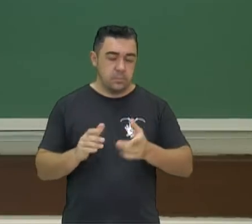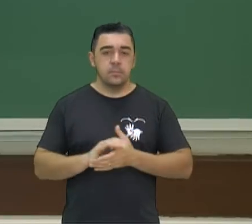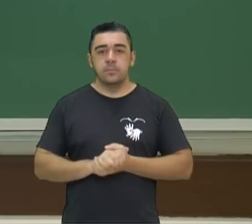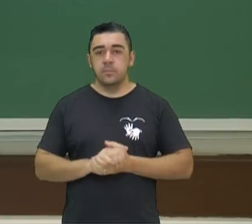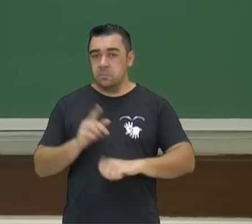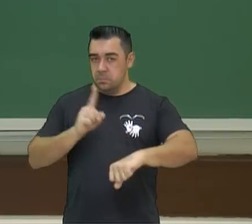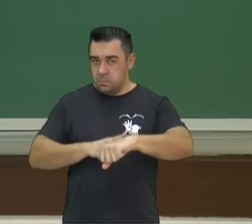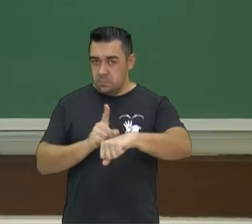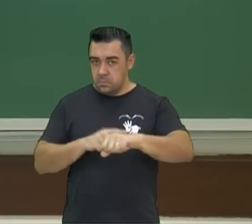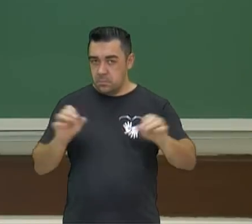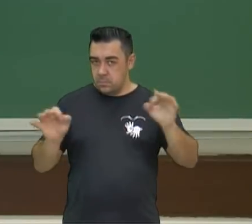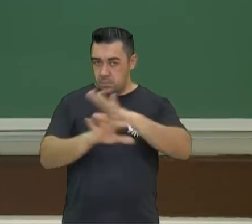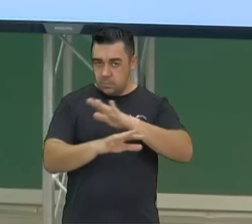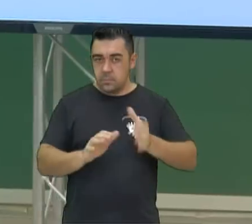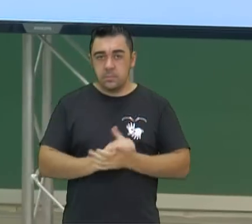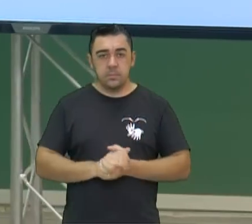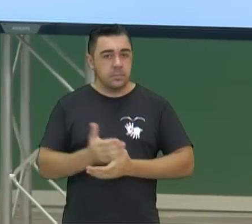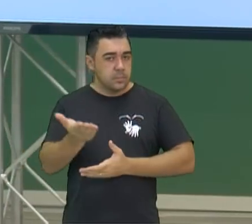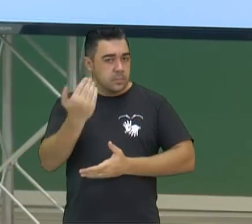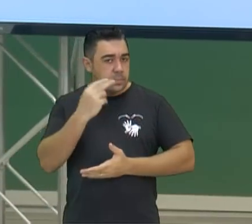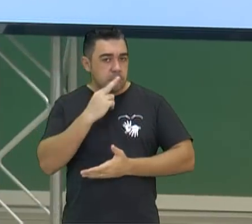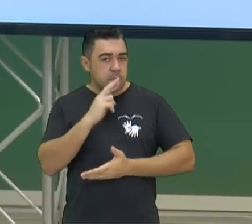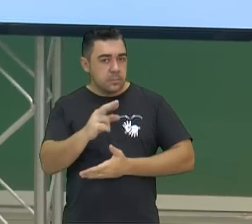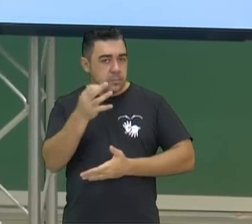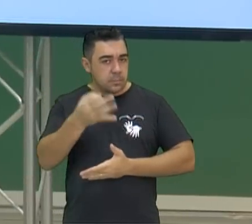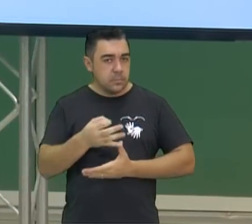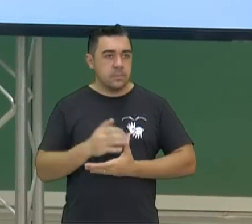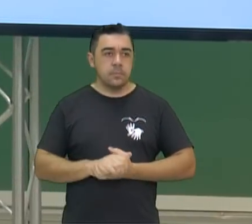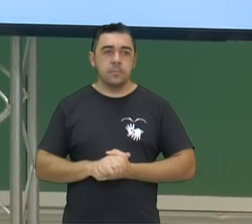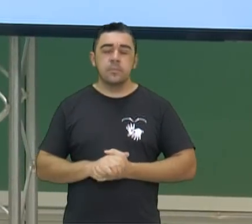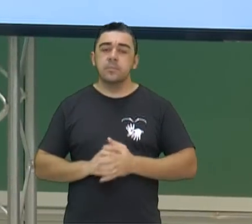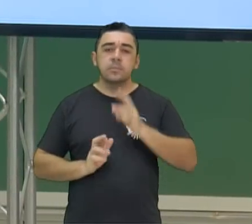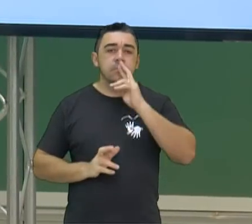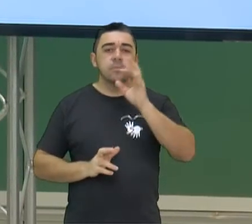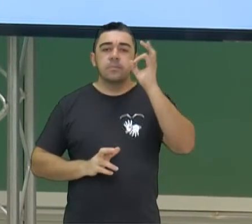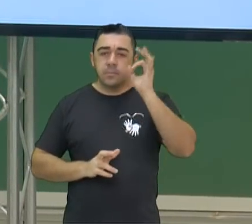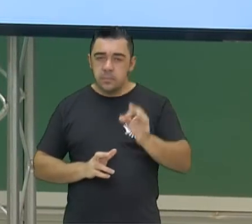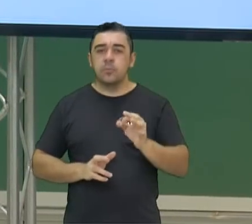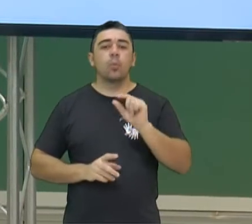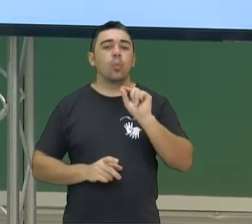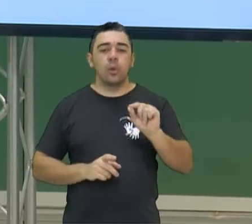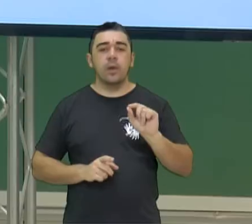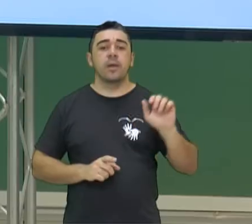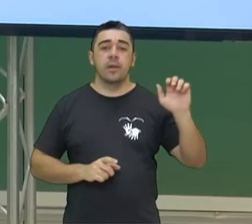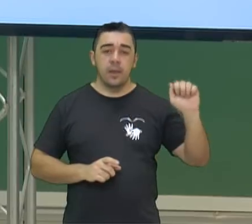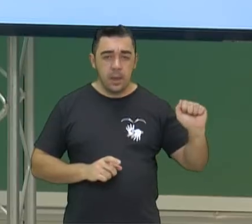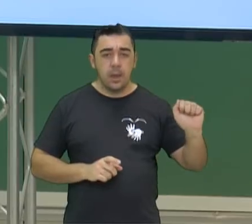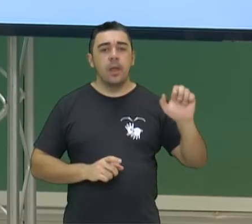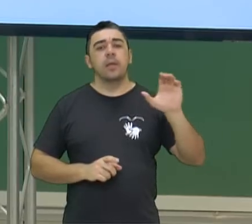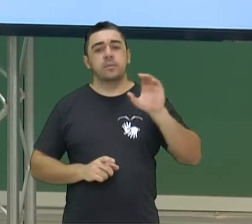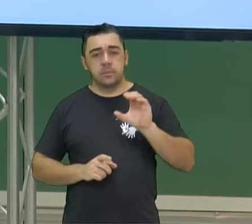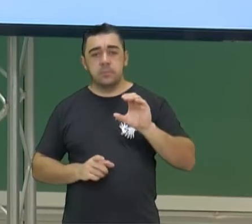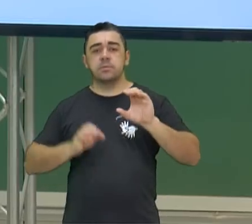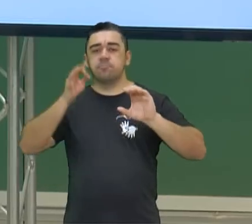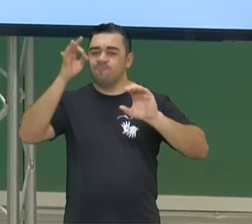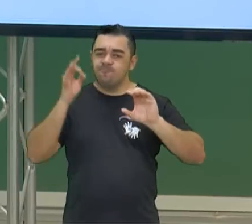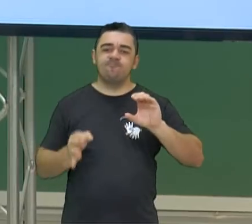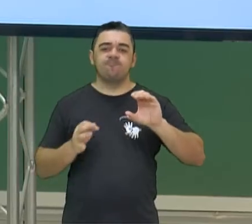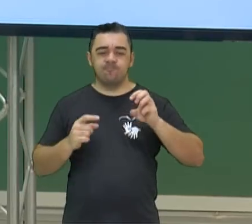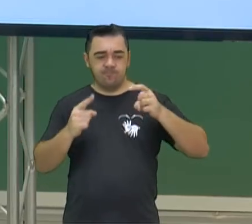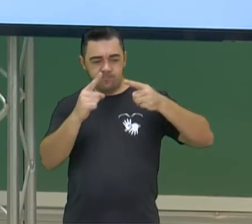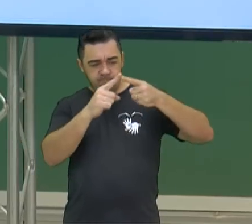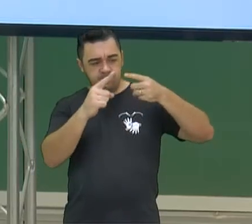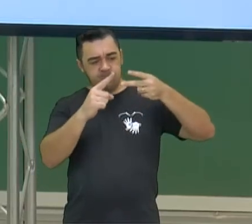Ok, tempo esgotado, vamos à resposta certa. Certo, quem acertou as alternativas A e C